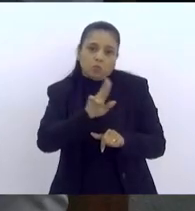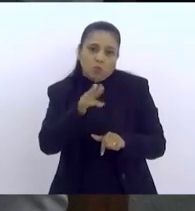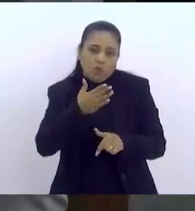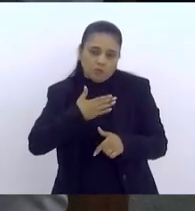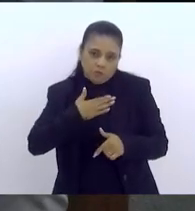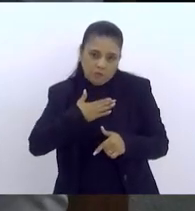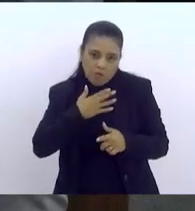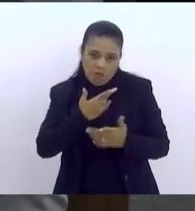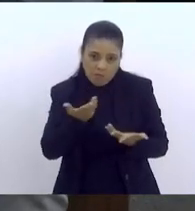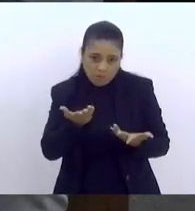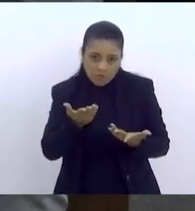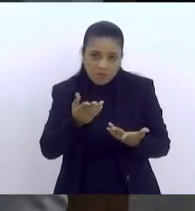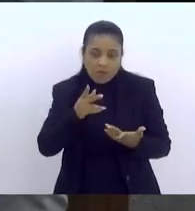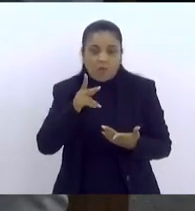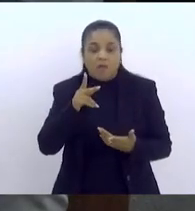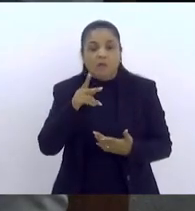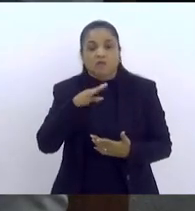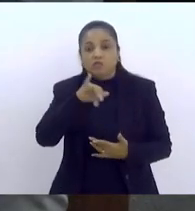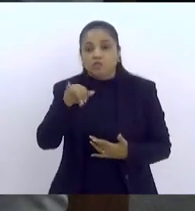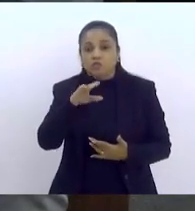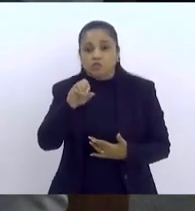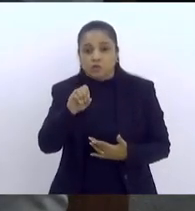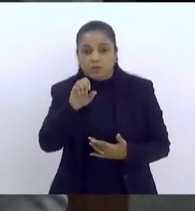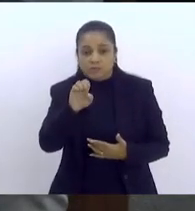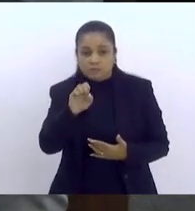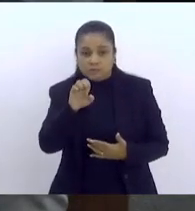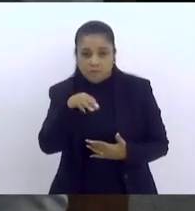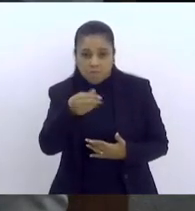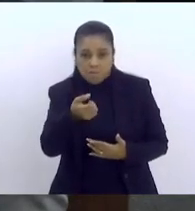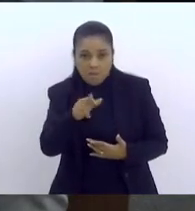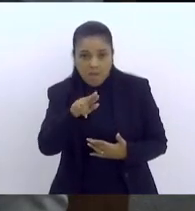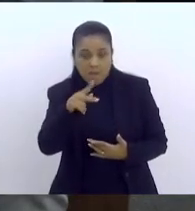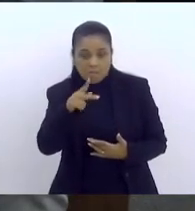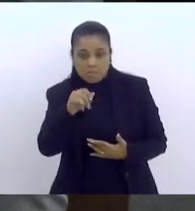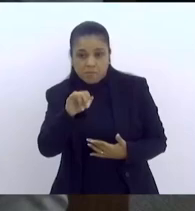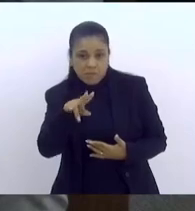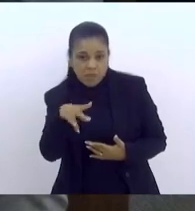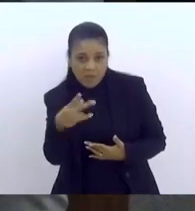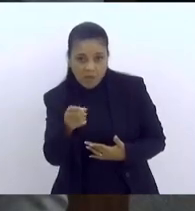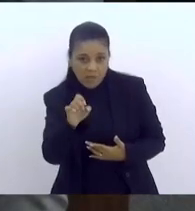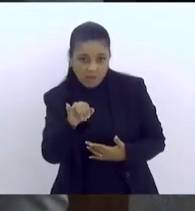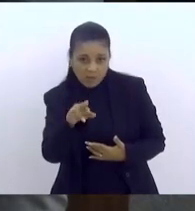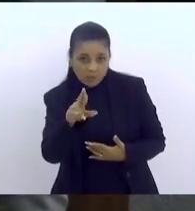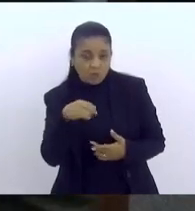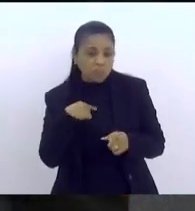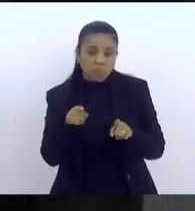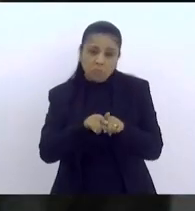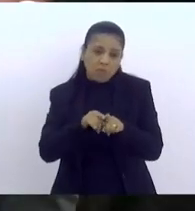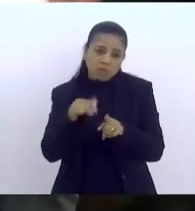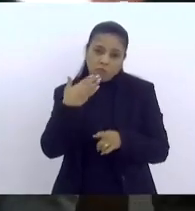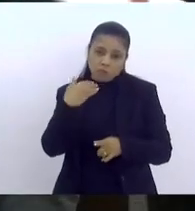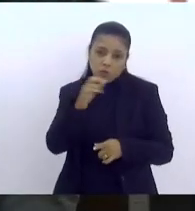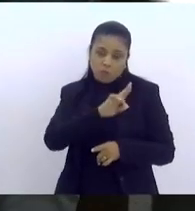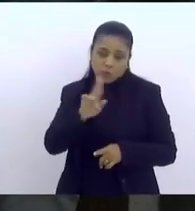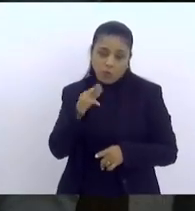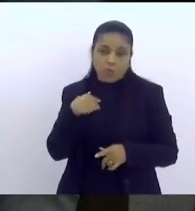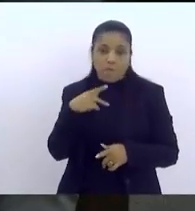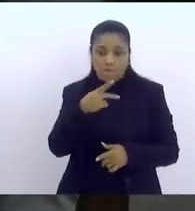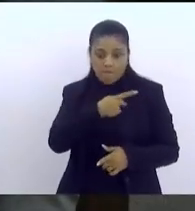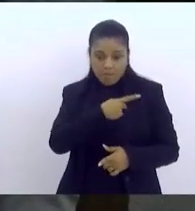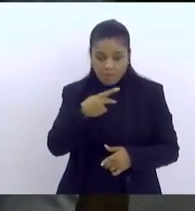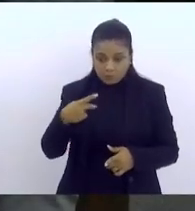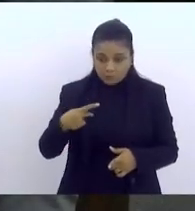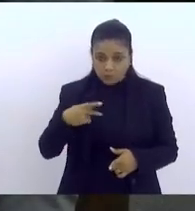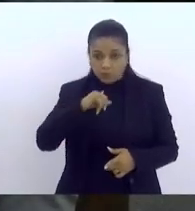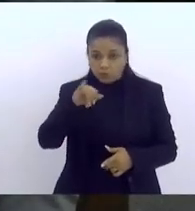Né? Josemar Carvalho, Pinheiro de Carvalho, Pinheiro Josemar. E se fosse chamado também, como já fui chamado aqui por colegas de pastor Josemar, não tem